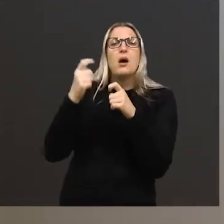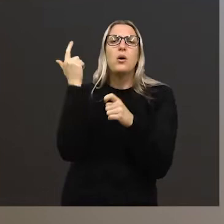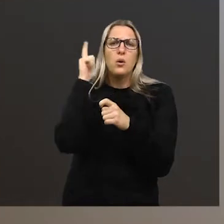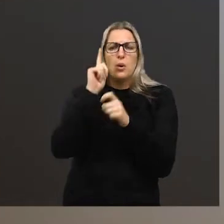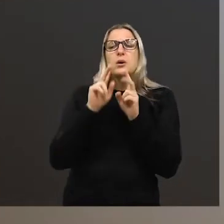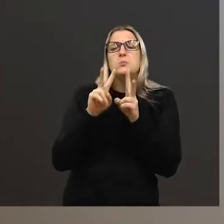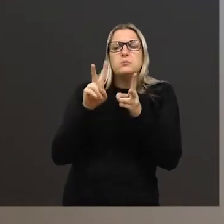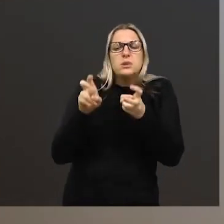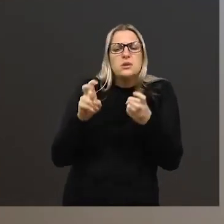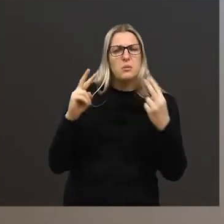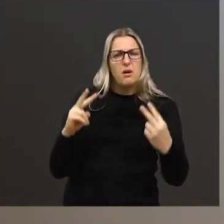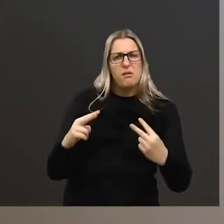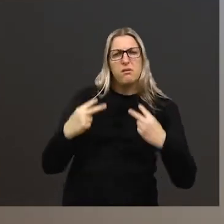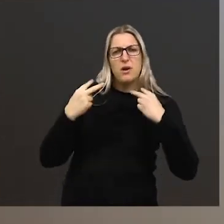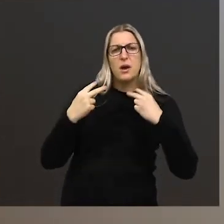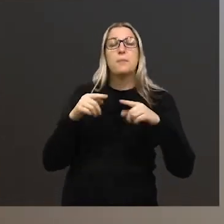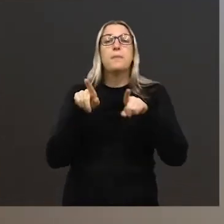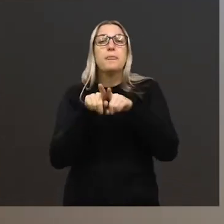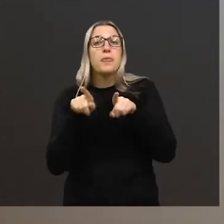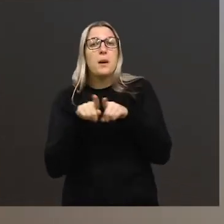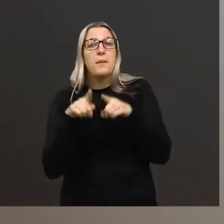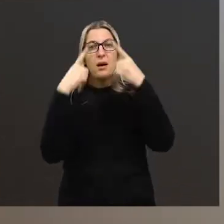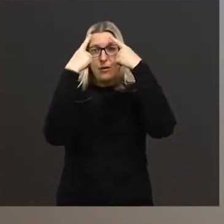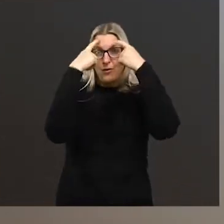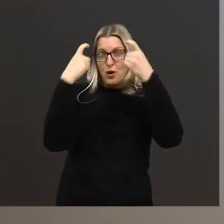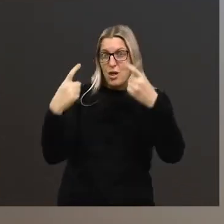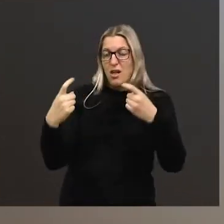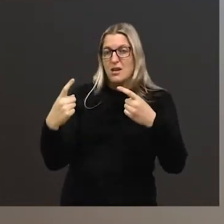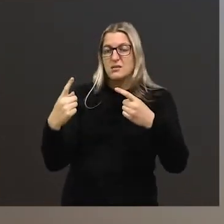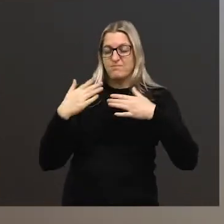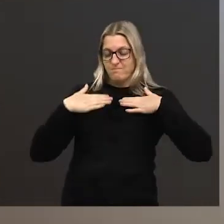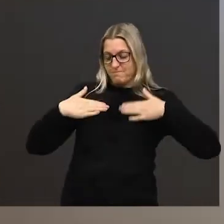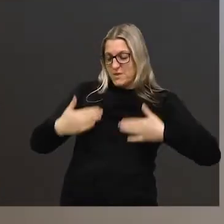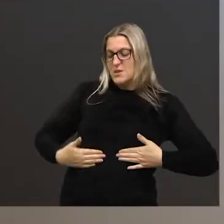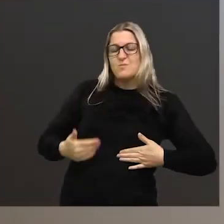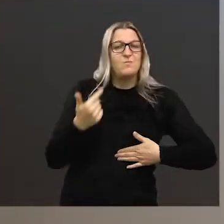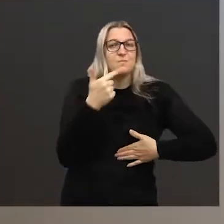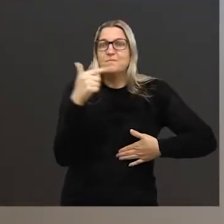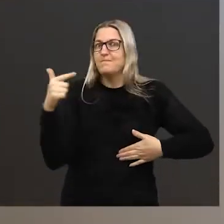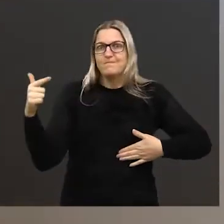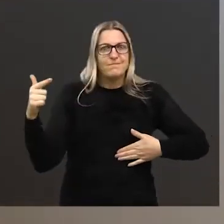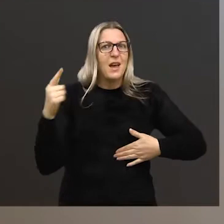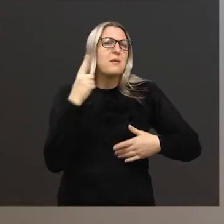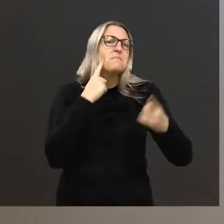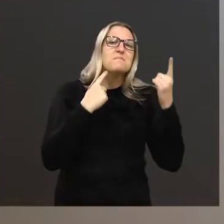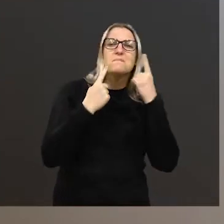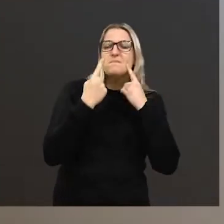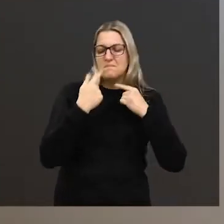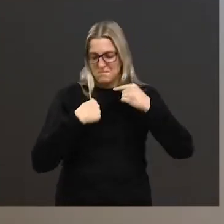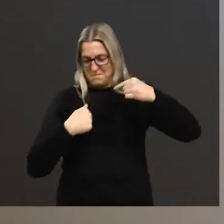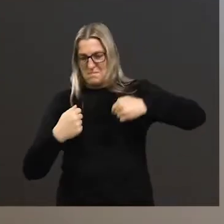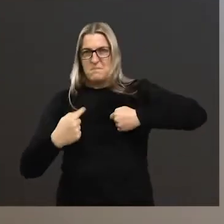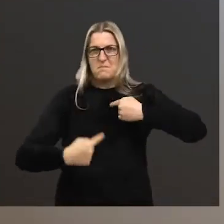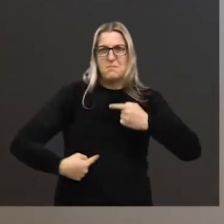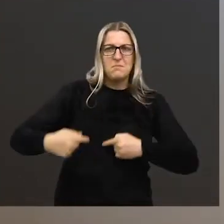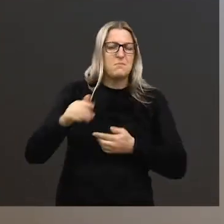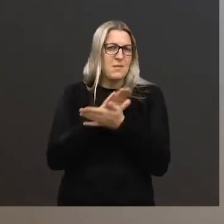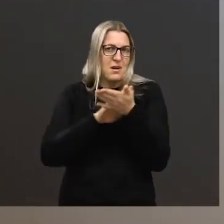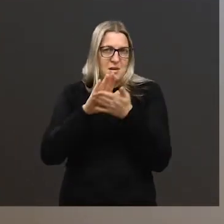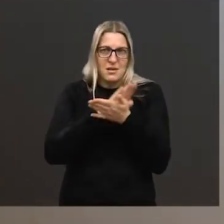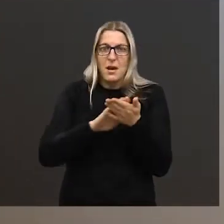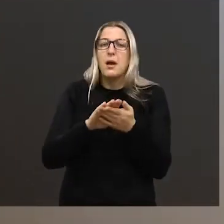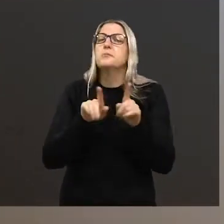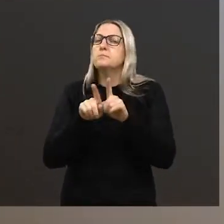médico, né, visualmente, ou aquela violência física que não deixa marcas, mas que não deixa de ser uma forma de